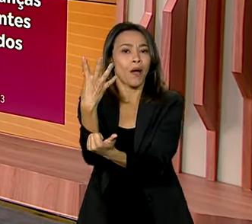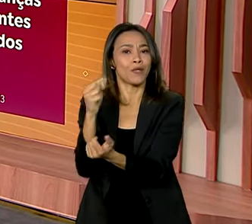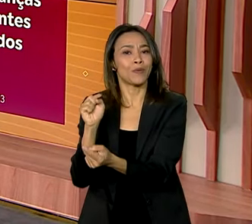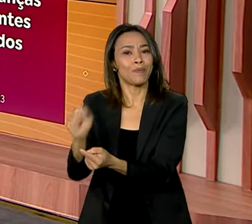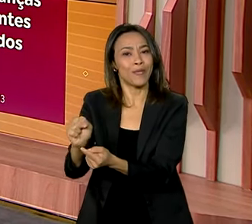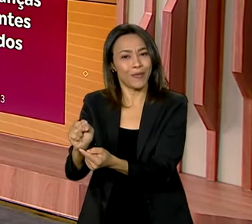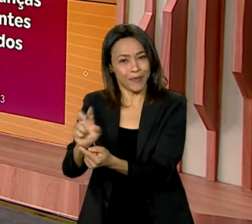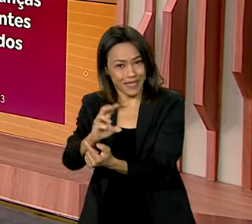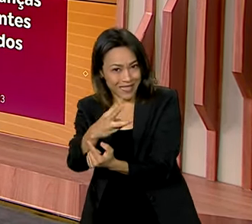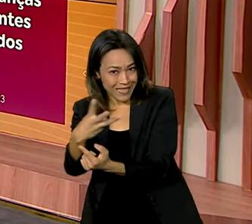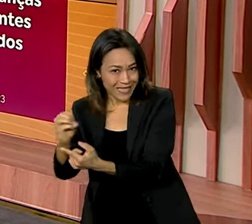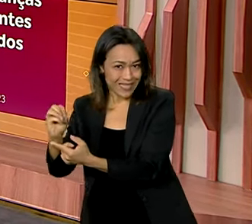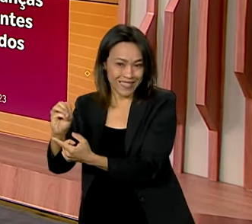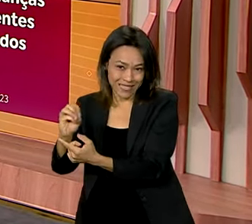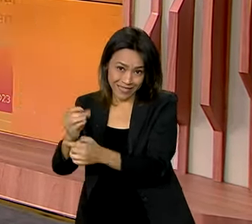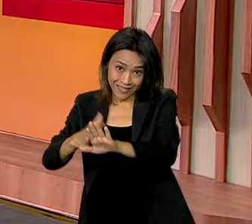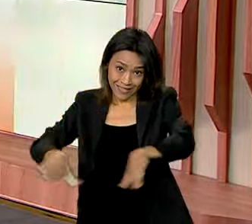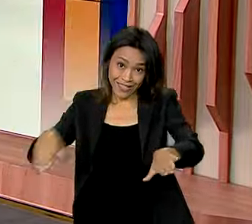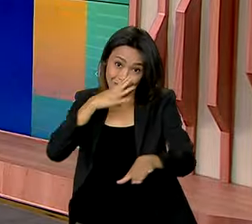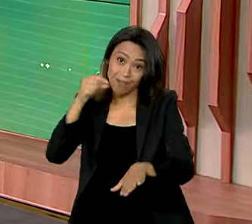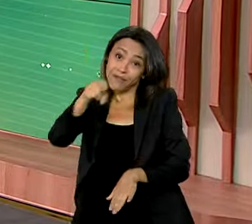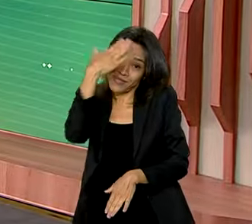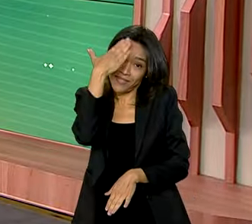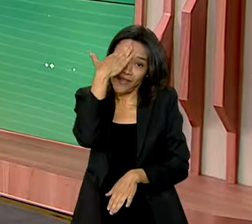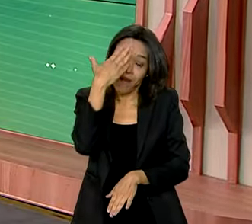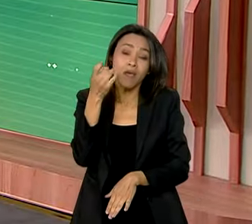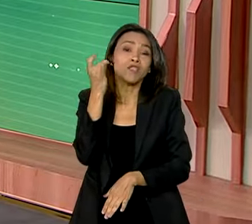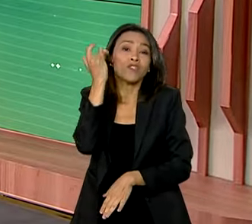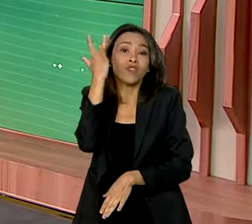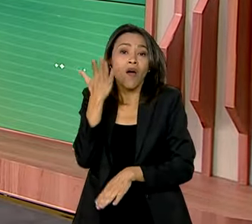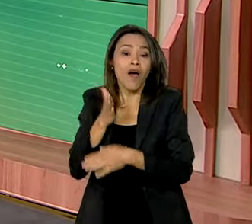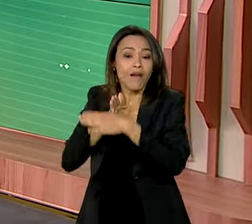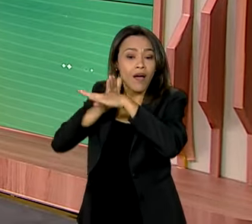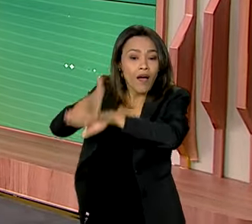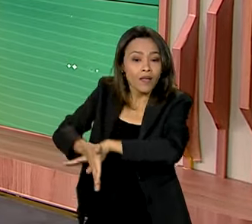4.300 crianças e adolescentes. E você sabe que basta acessar